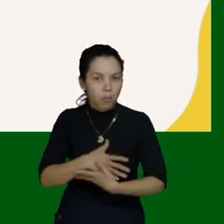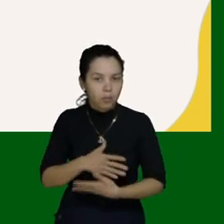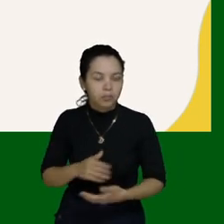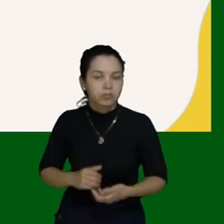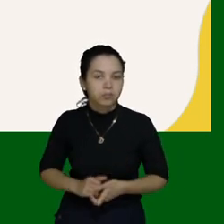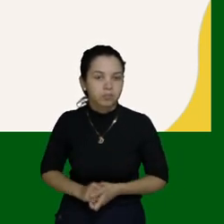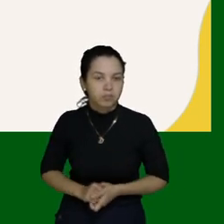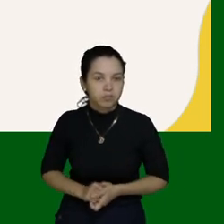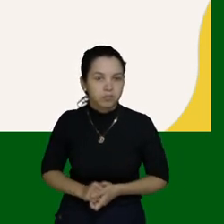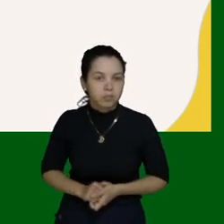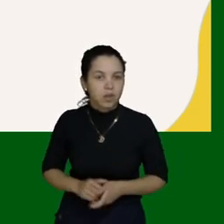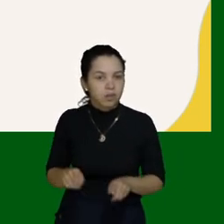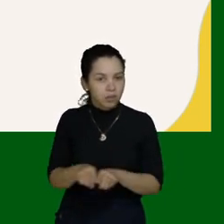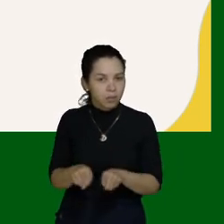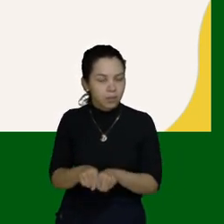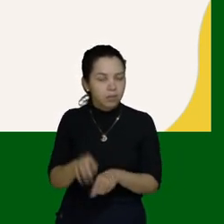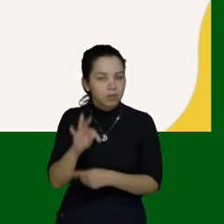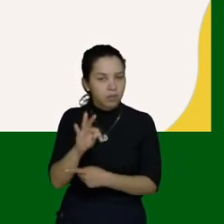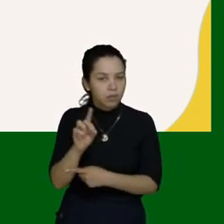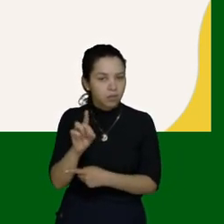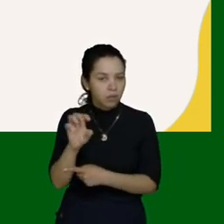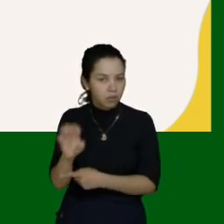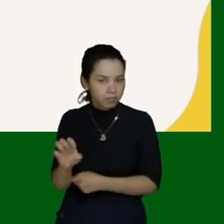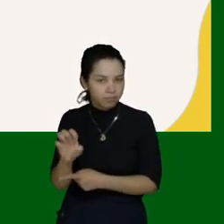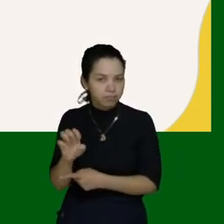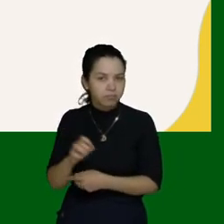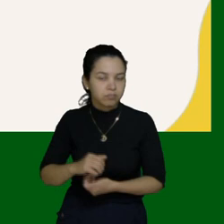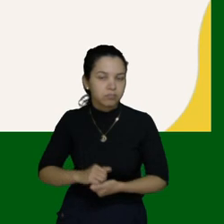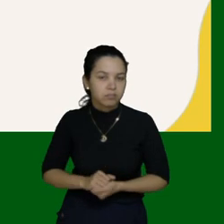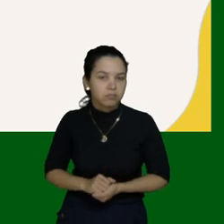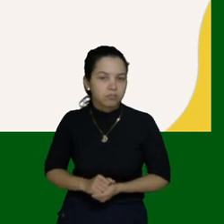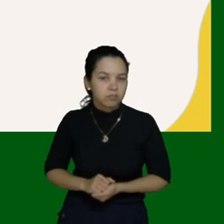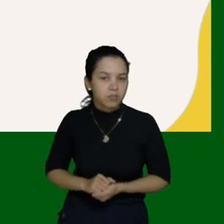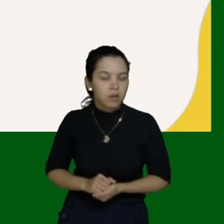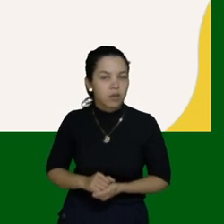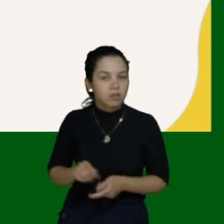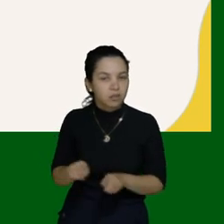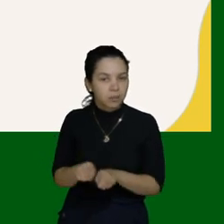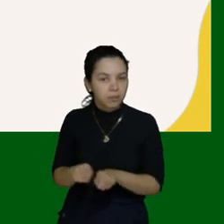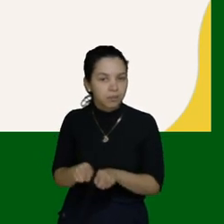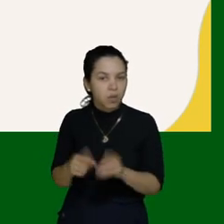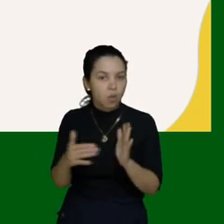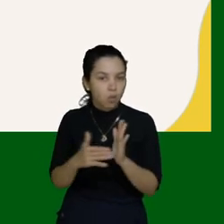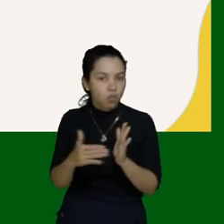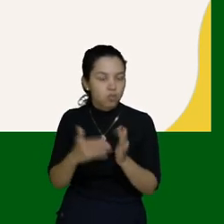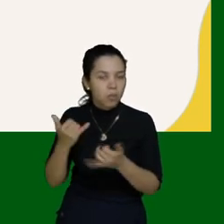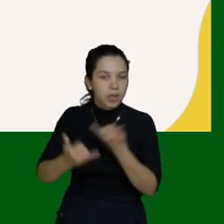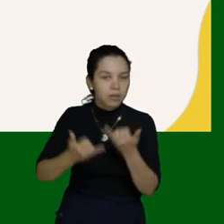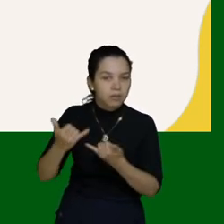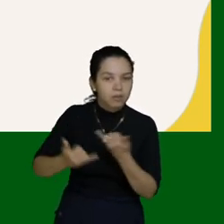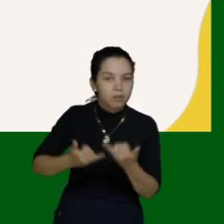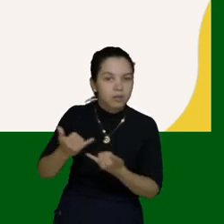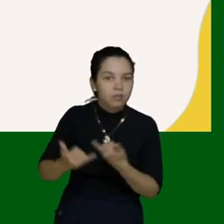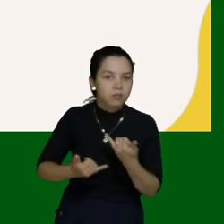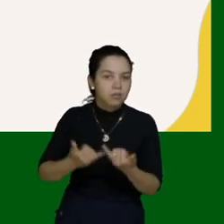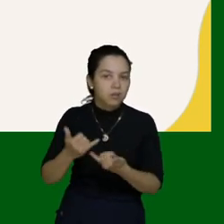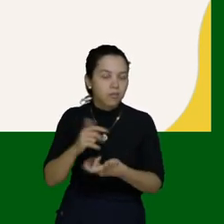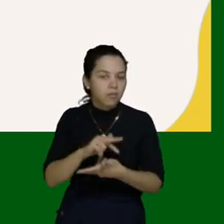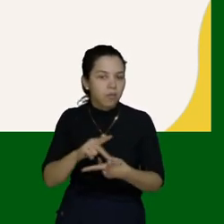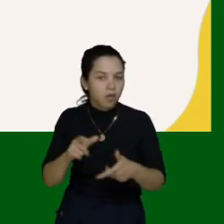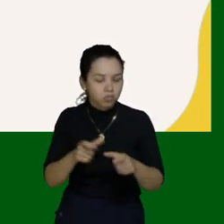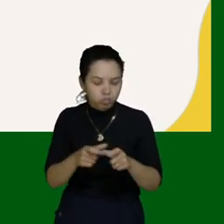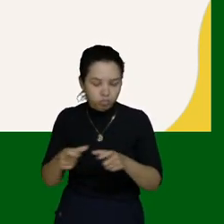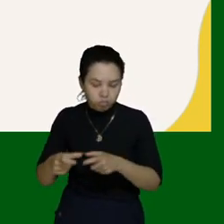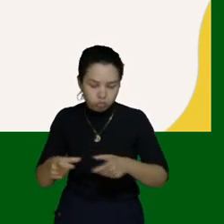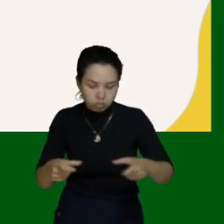fazendo a prova de aritmética e atividades lúdicas jogos quando ela falava ali do quebra-cabeça o lince nós fizemos